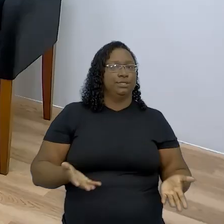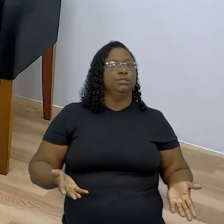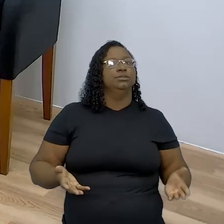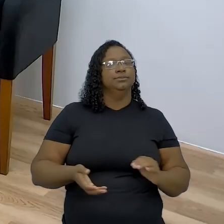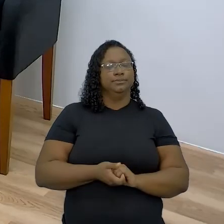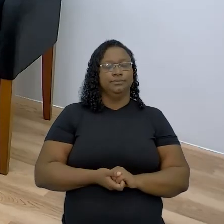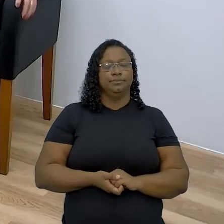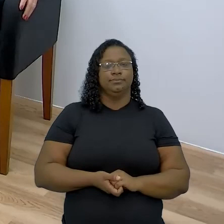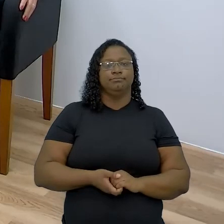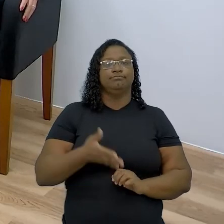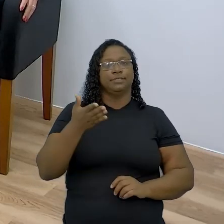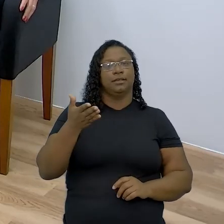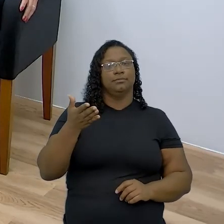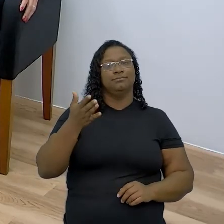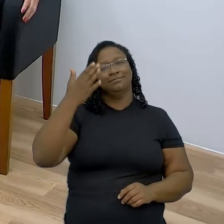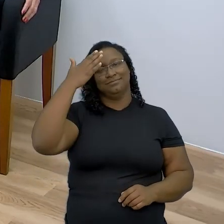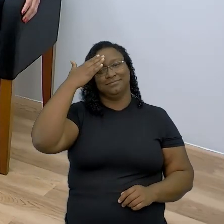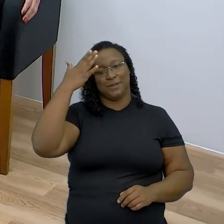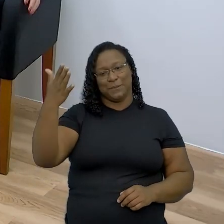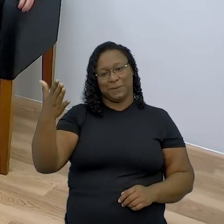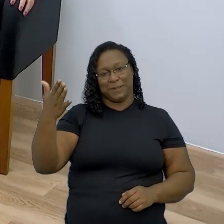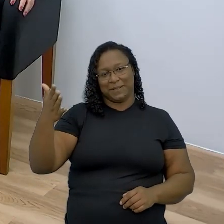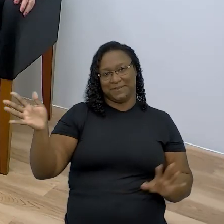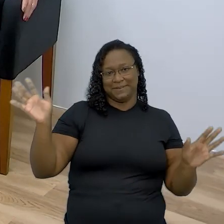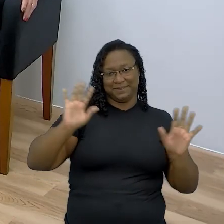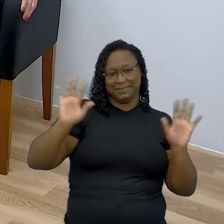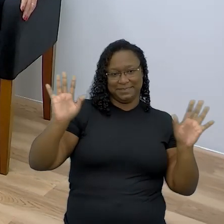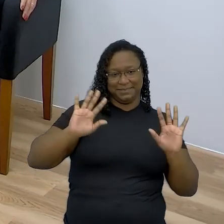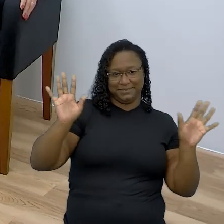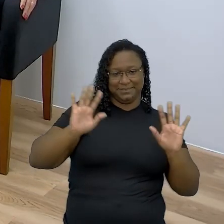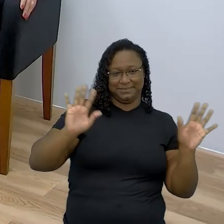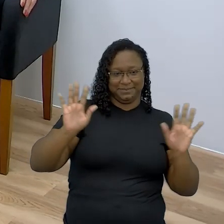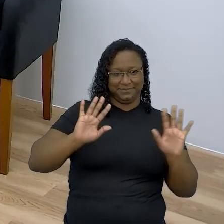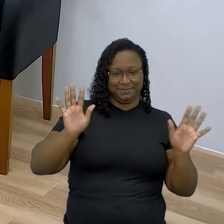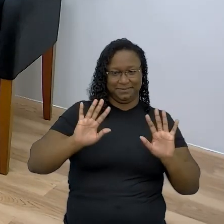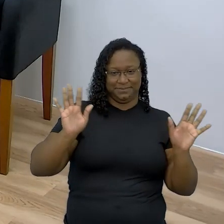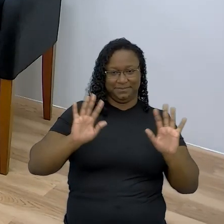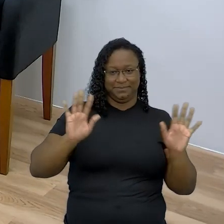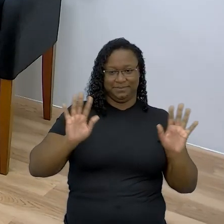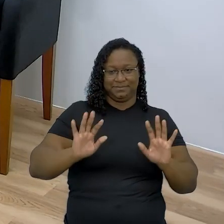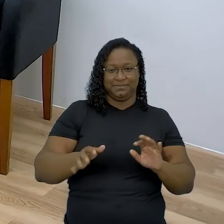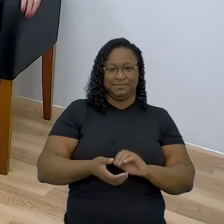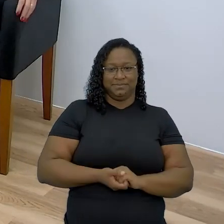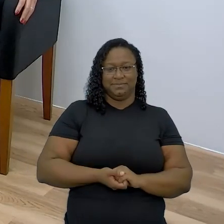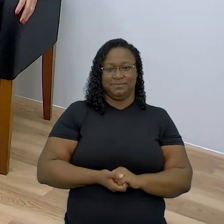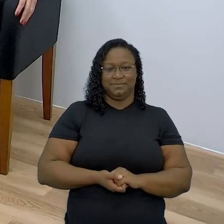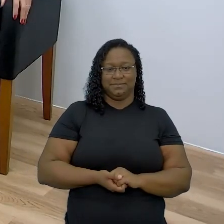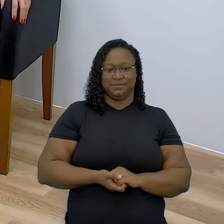Então é isso, pessoal. Muito obrigada e até a próxima. Até, gente. Valeu. Tchau, valeu.